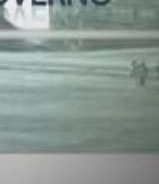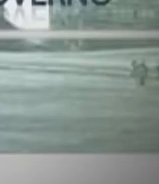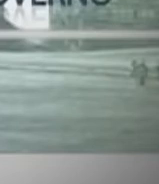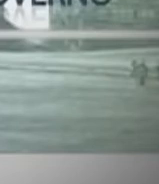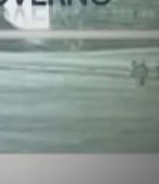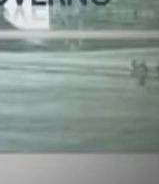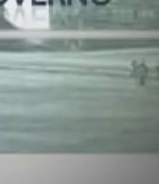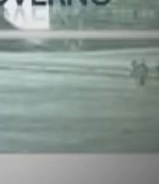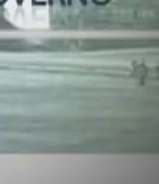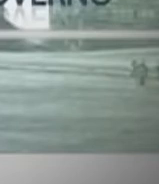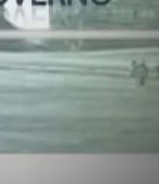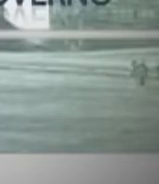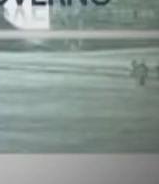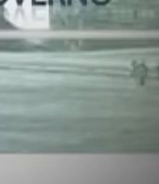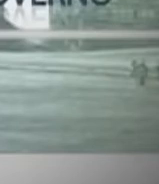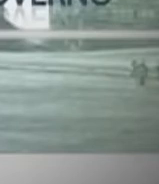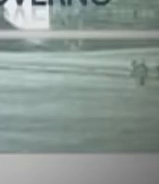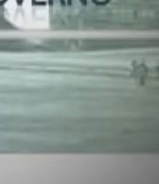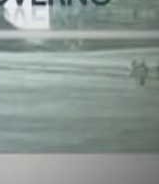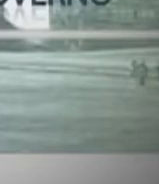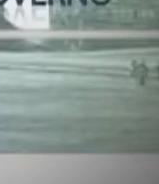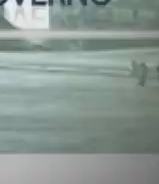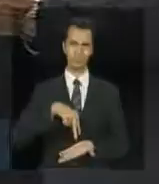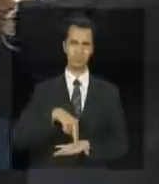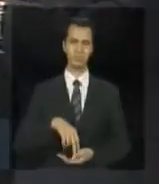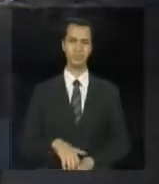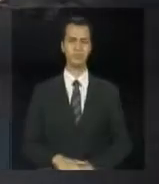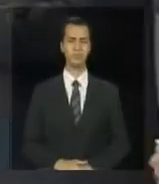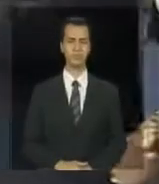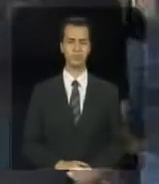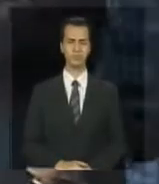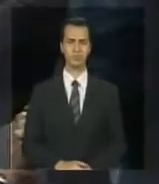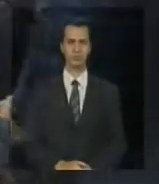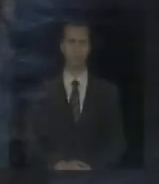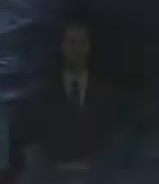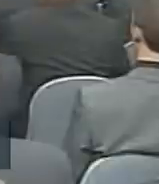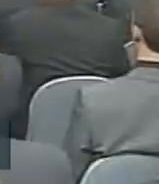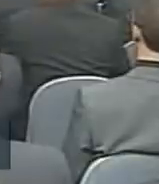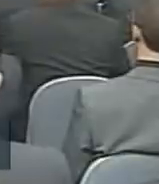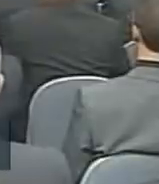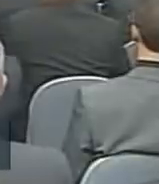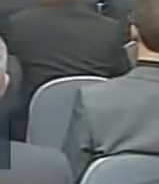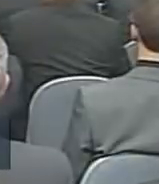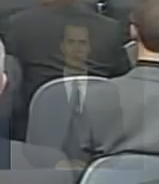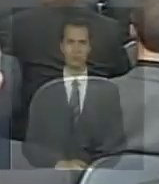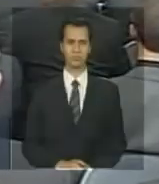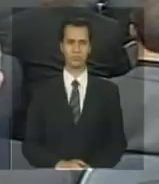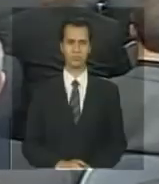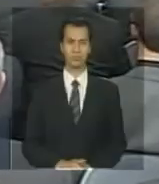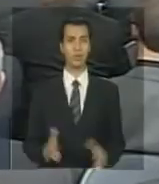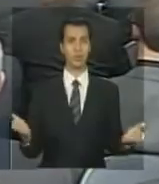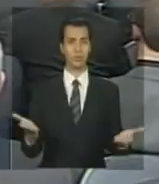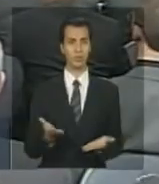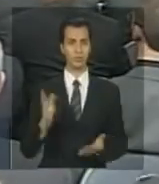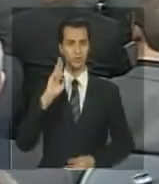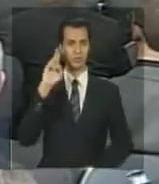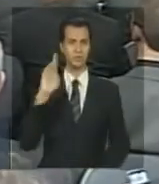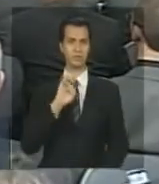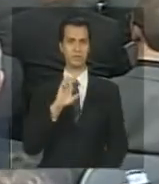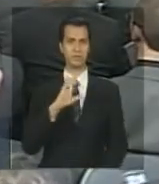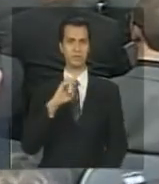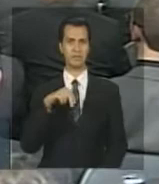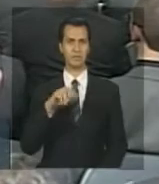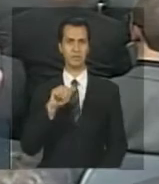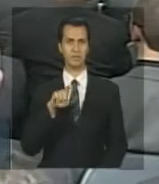cartão de pagamento de Defesa Civil veja como foi a no mesmo momento o chefe do SENAI de